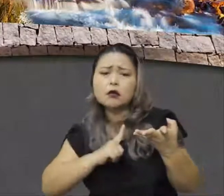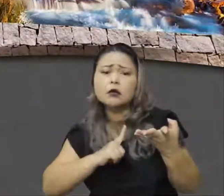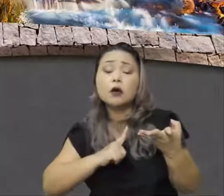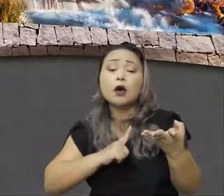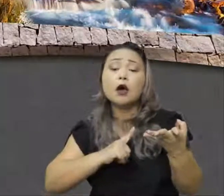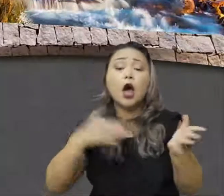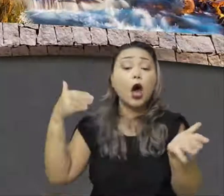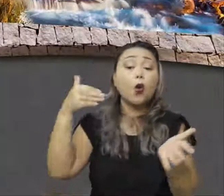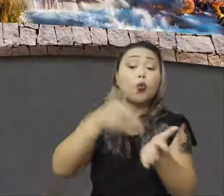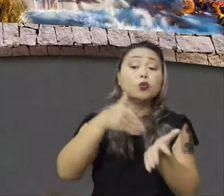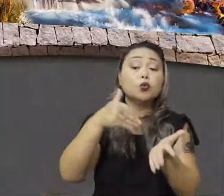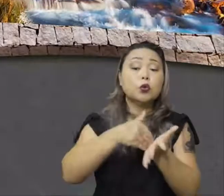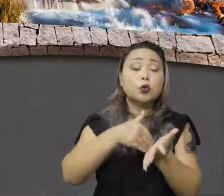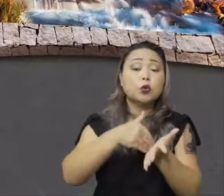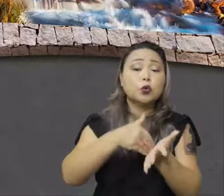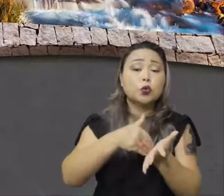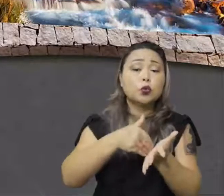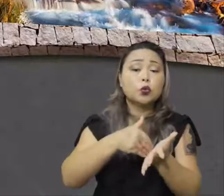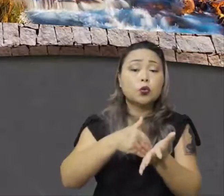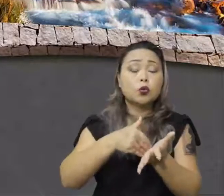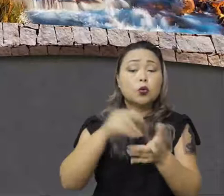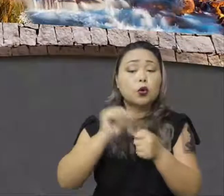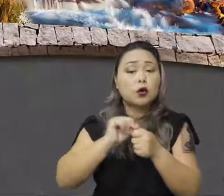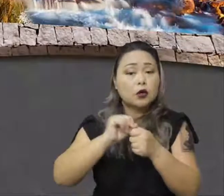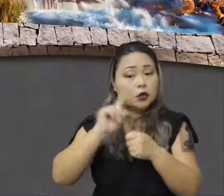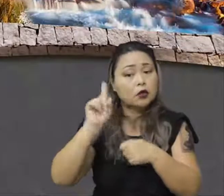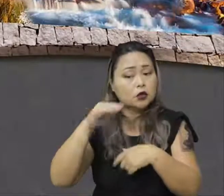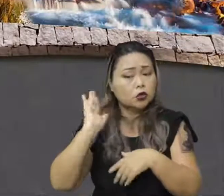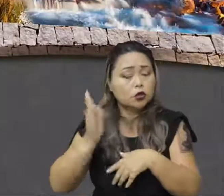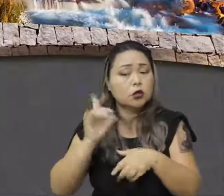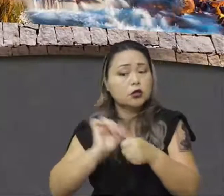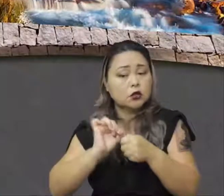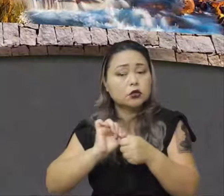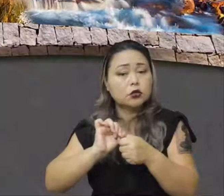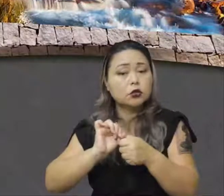A última, eu já estava lá votando, tá?